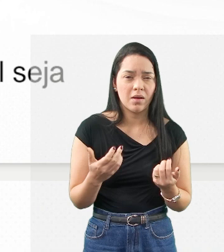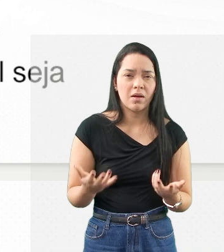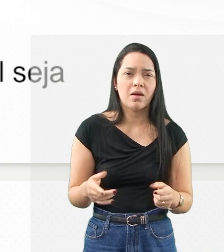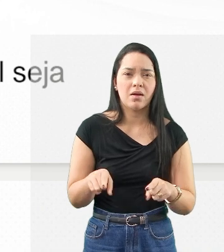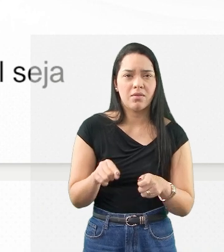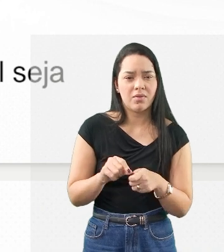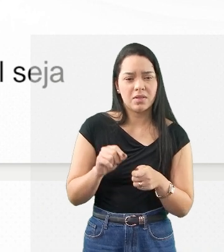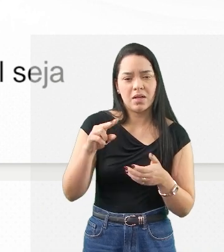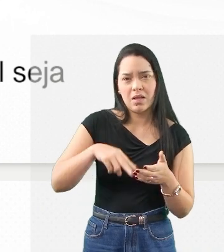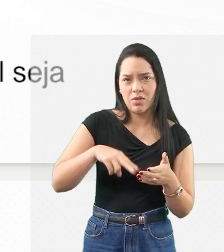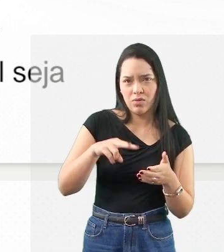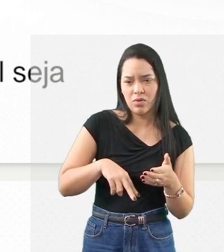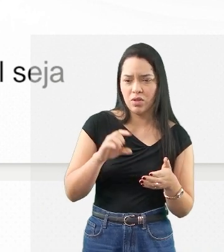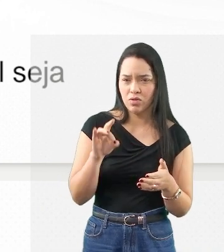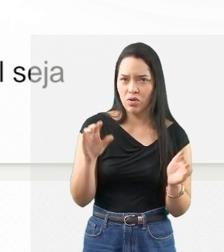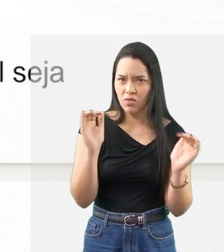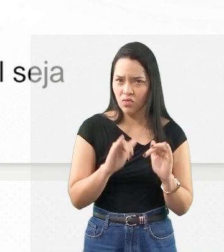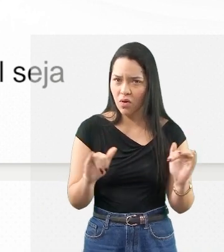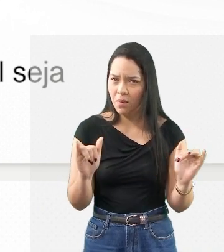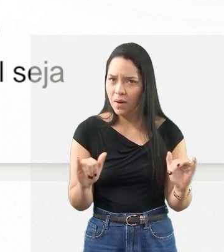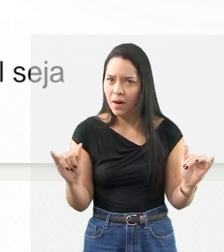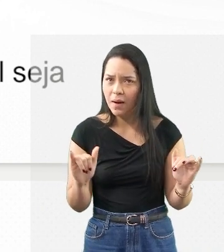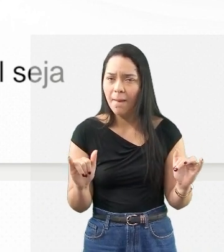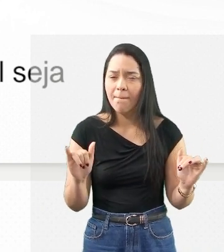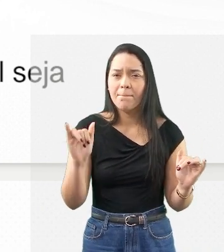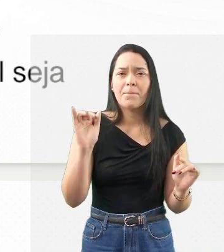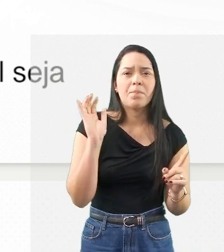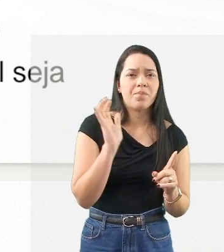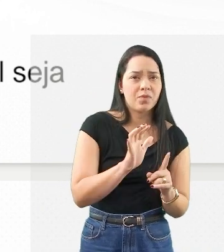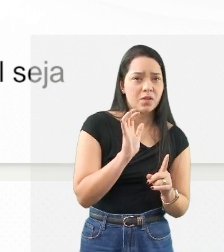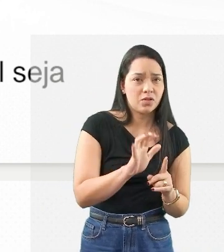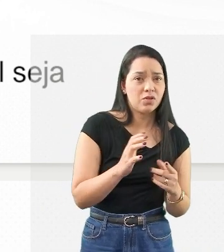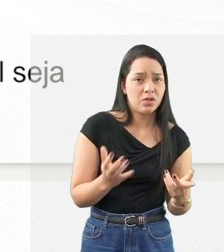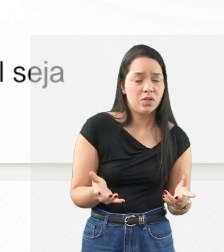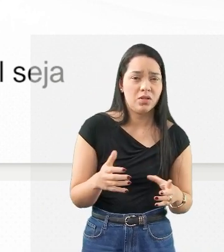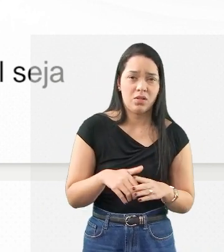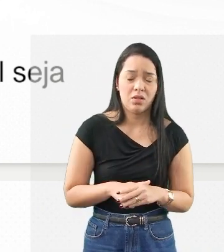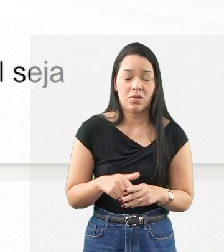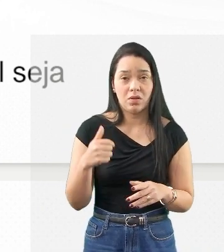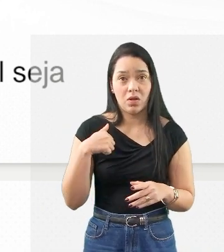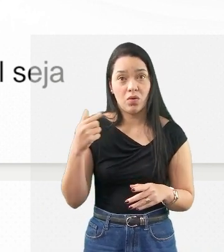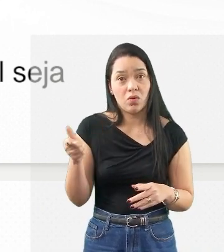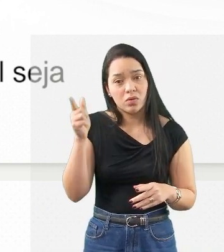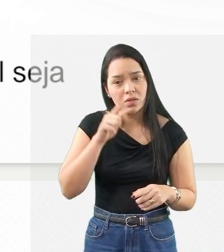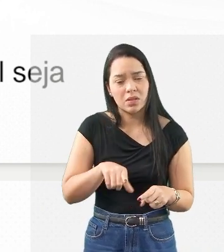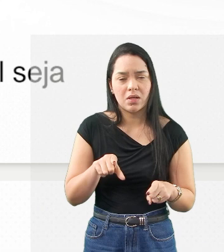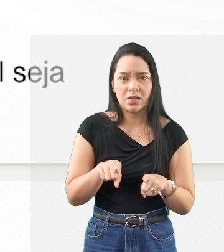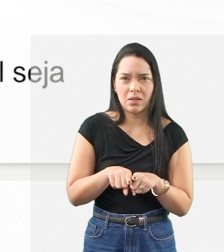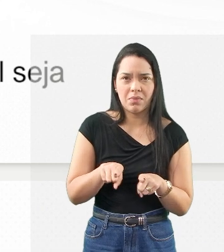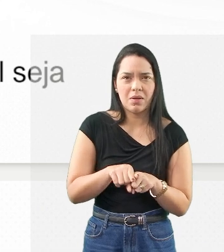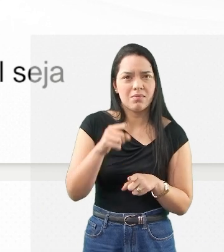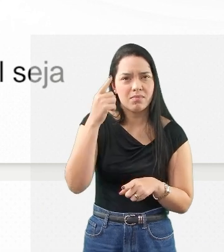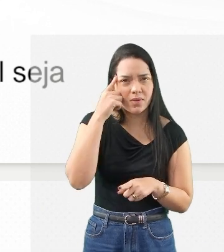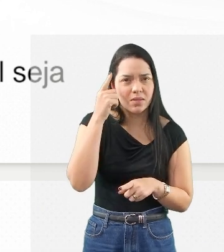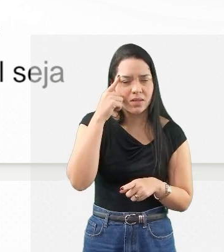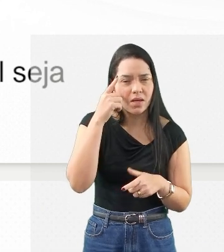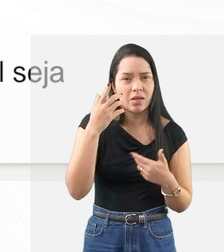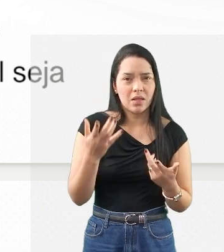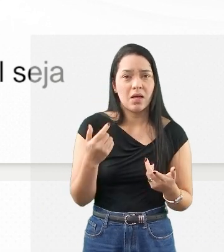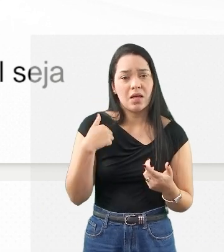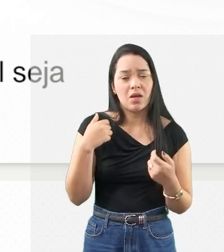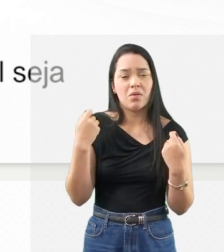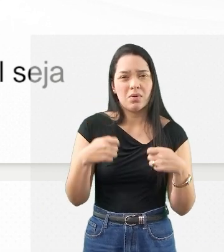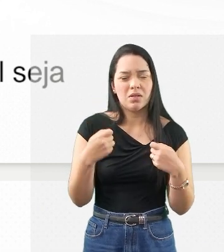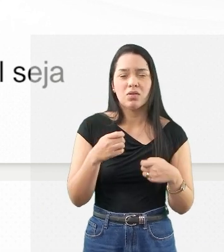fazer a leitura, né? Será que é só informar? Será que é persuadir? Então, para que eu consiga também pensar nesse sentido, eu